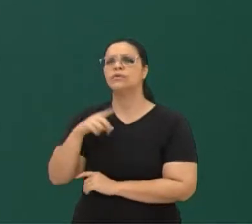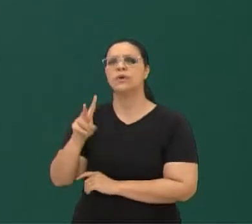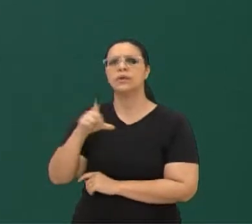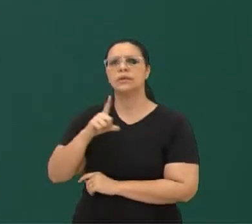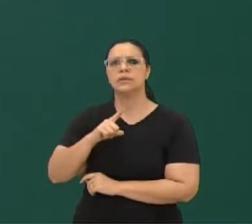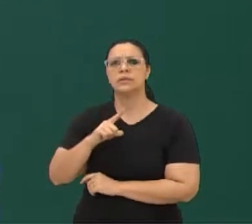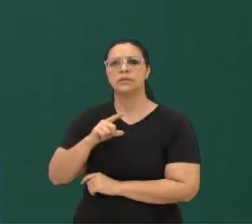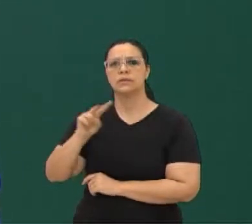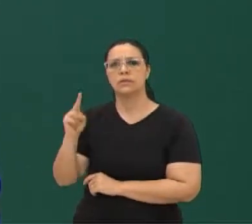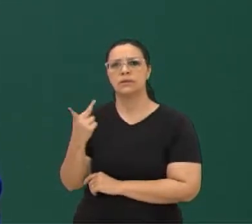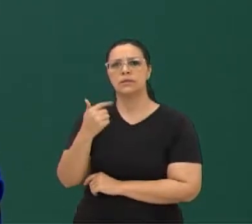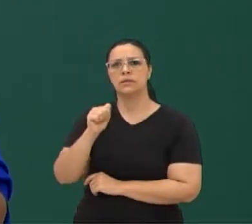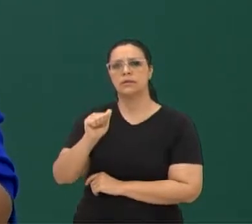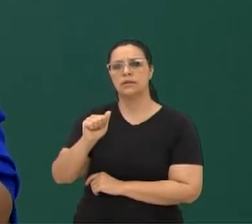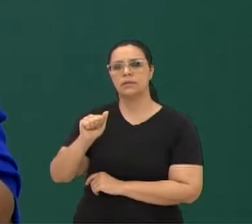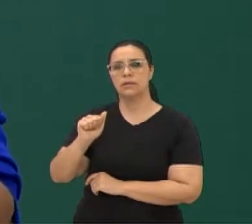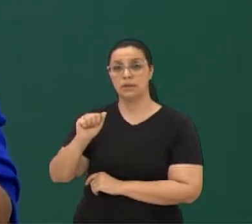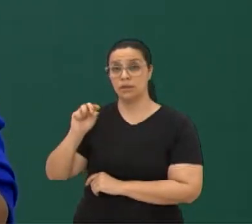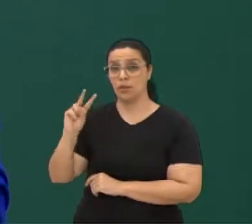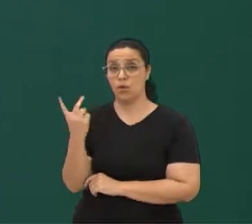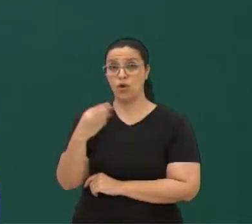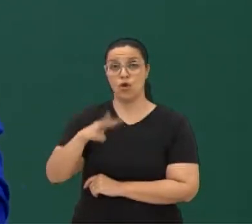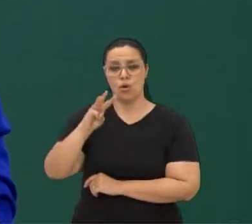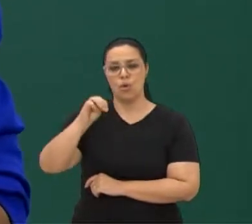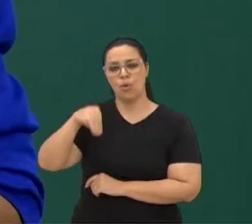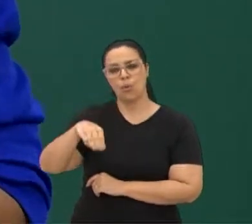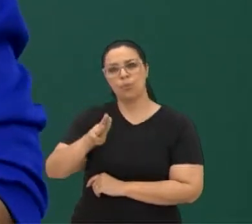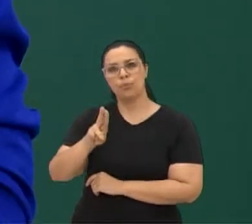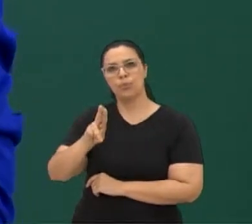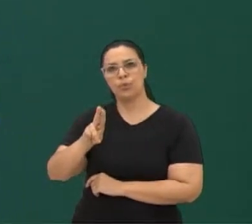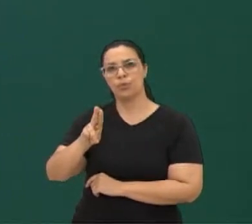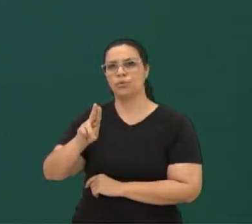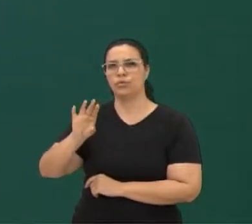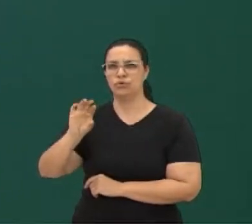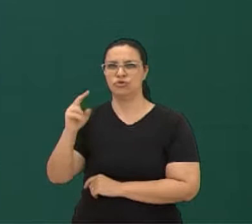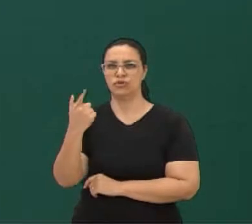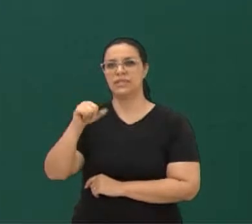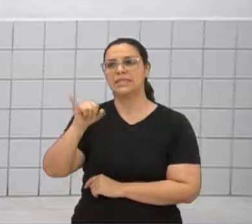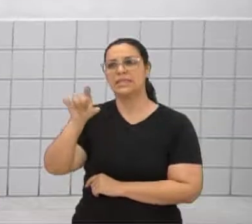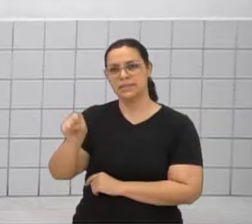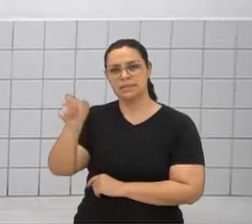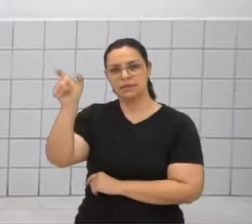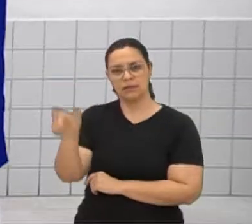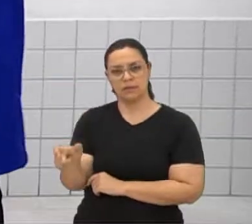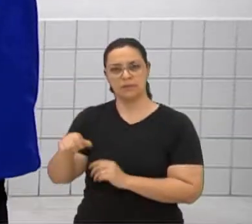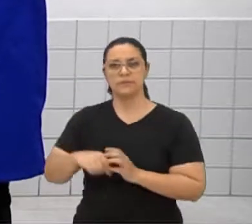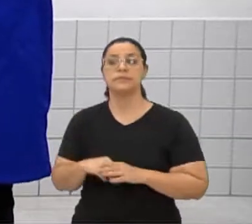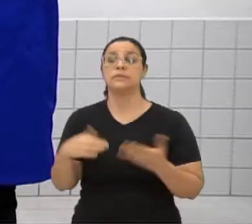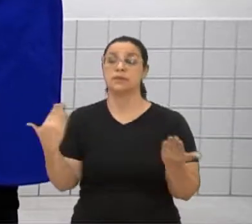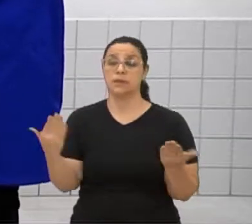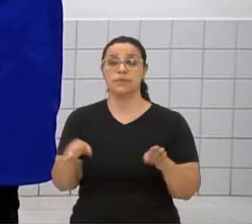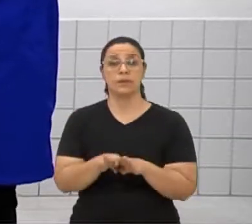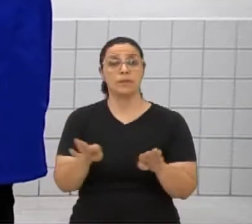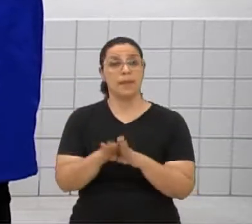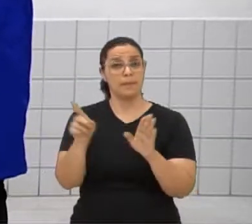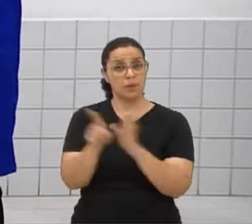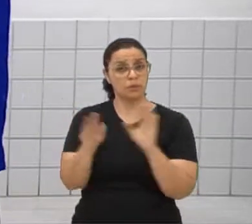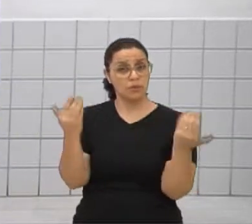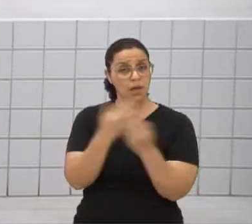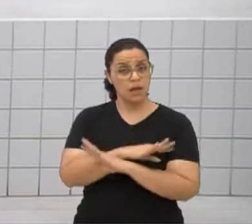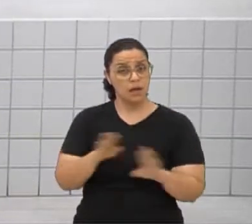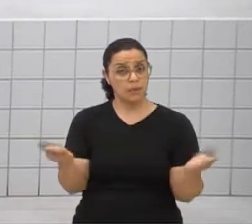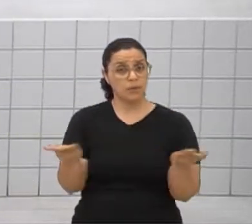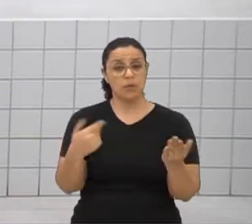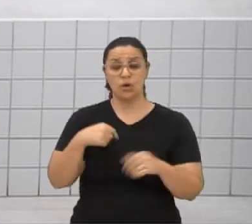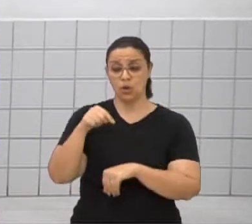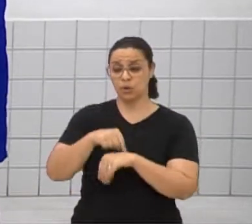isso How much is this How much Z Ok Então pergunta respondida deixa eu acabar o tempo eu tenho grave